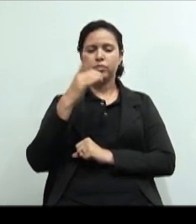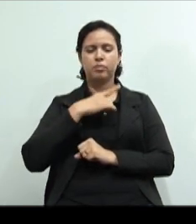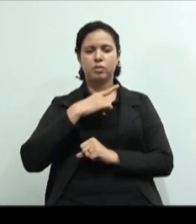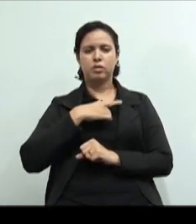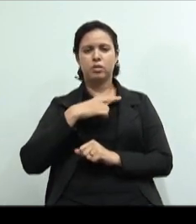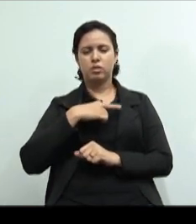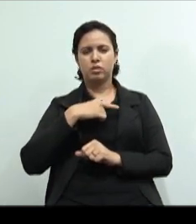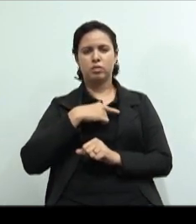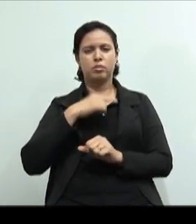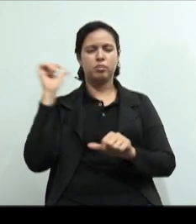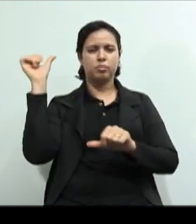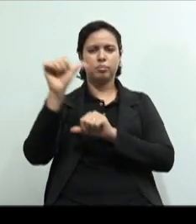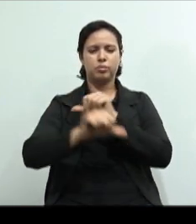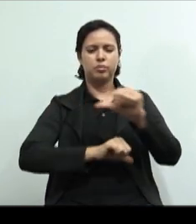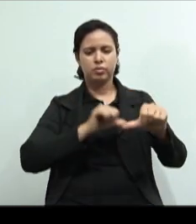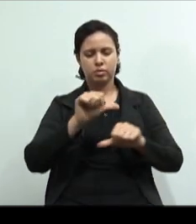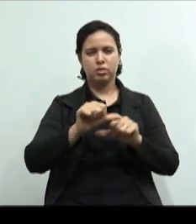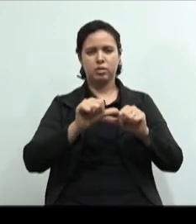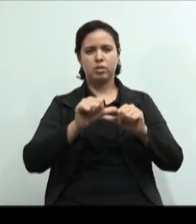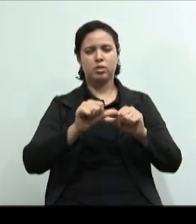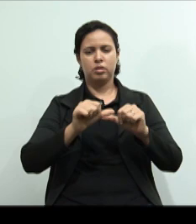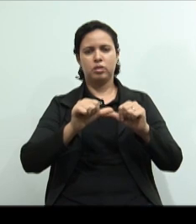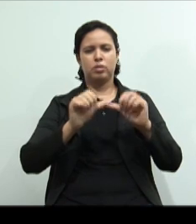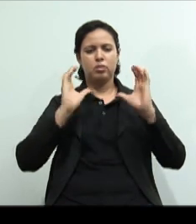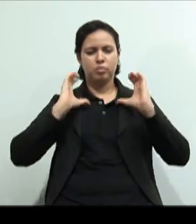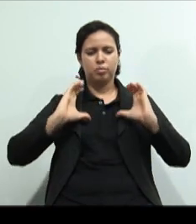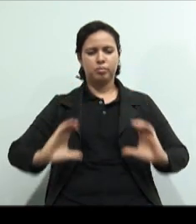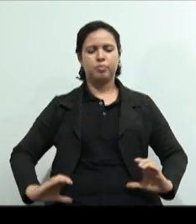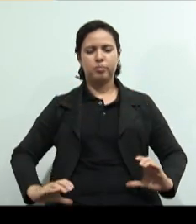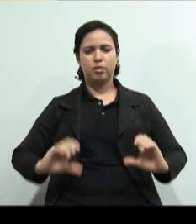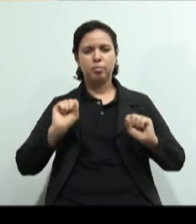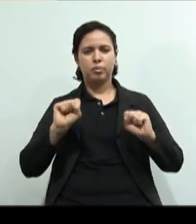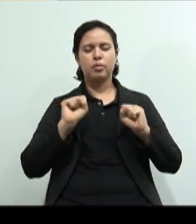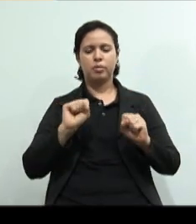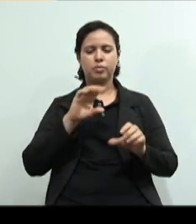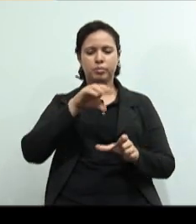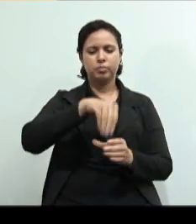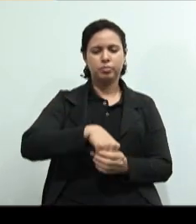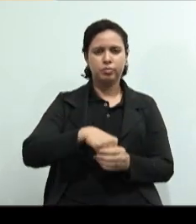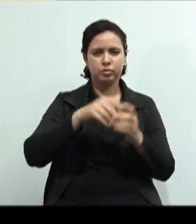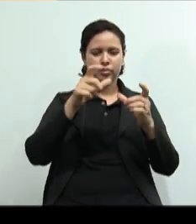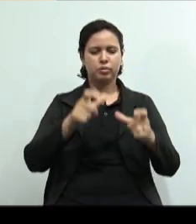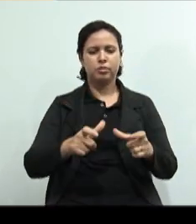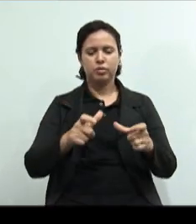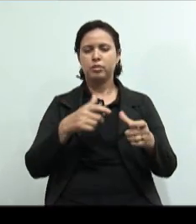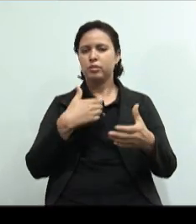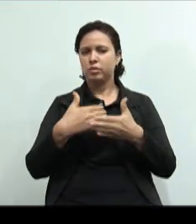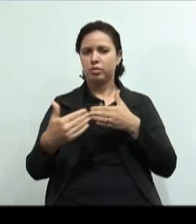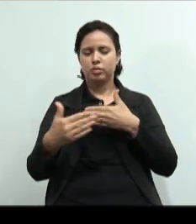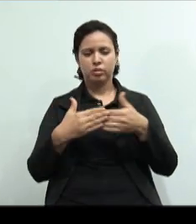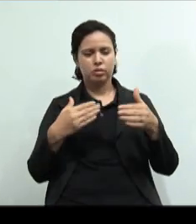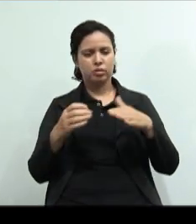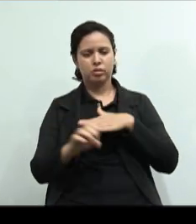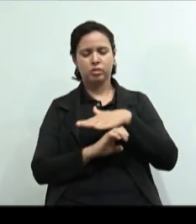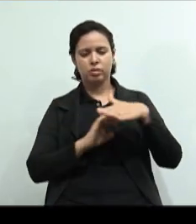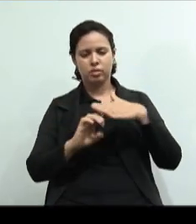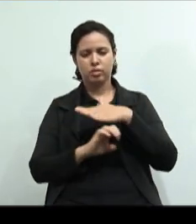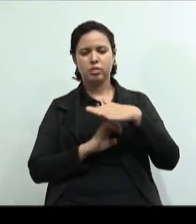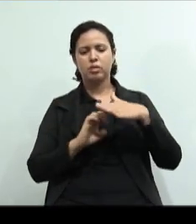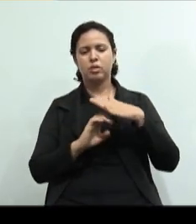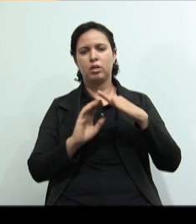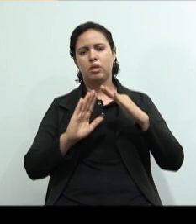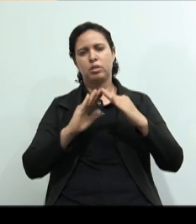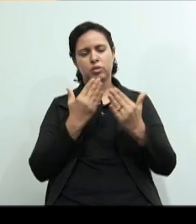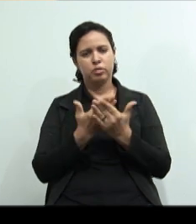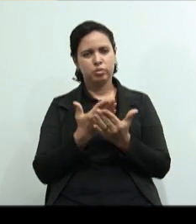tem de provocar mudanças comportamentais e pode ser implementado em qualquer tipo de empresa, órgãos públicos,